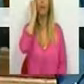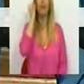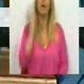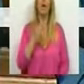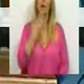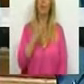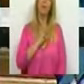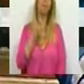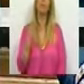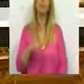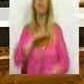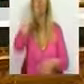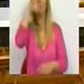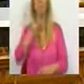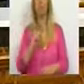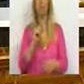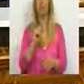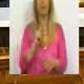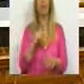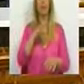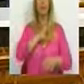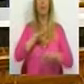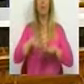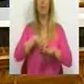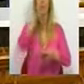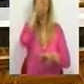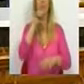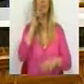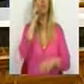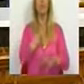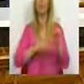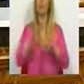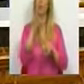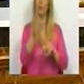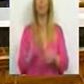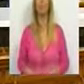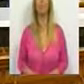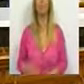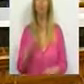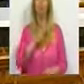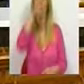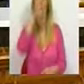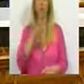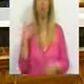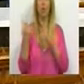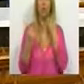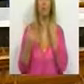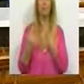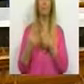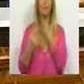Senhor Ministro, senhores membros do Governo, senhoras e senhores deputados, Senhor Ministro, nós quanto mais sabemos, quanto mais informação